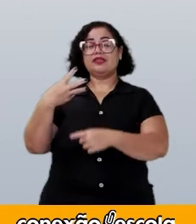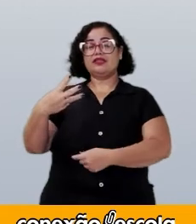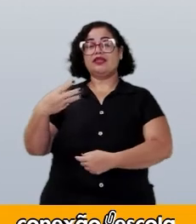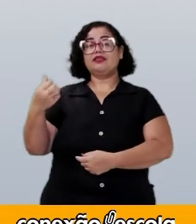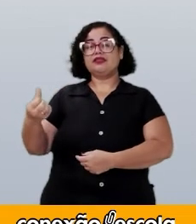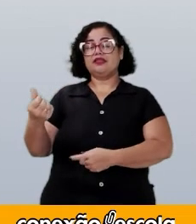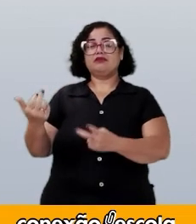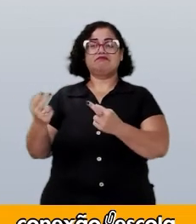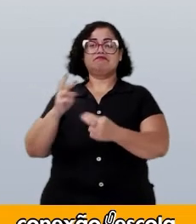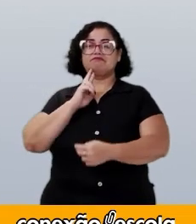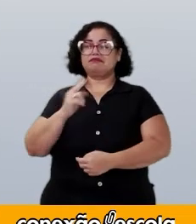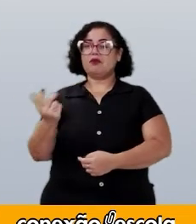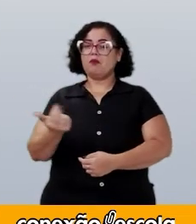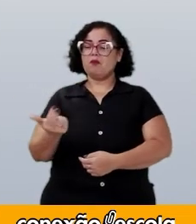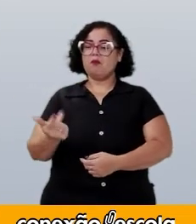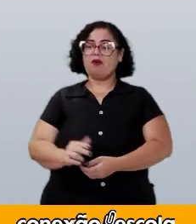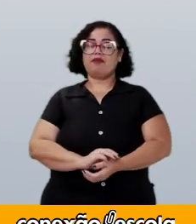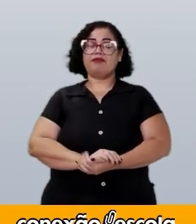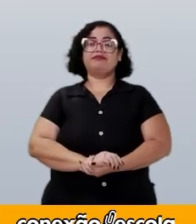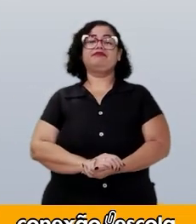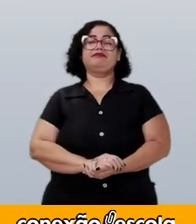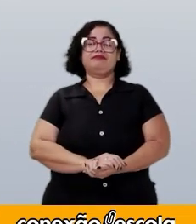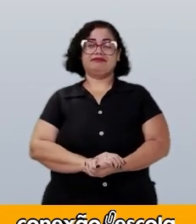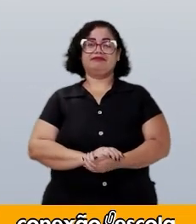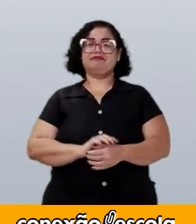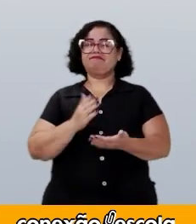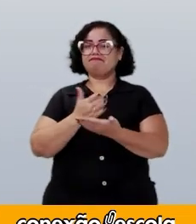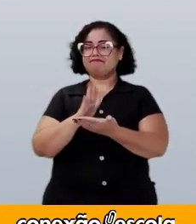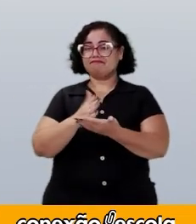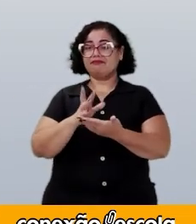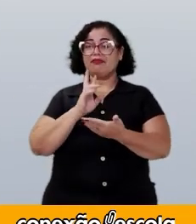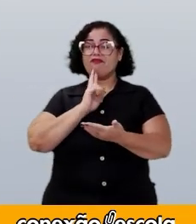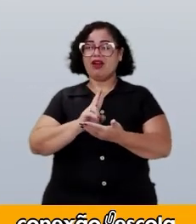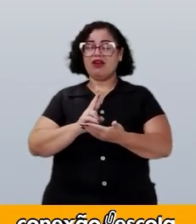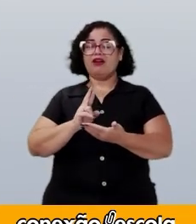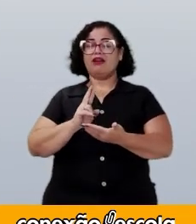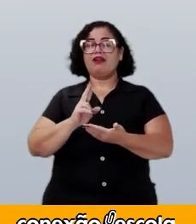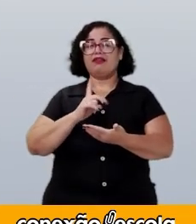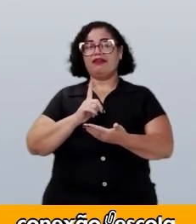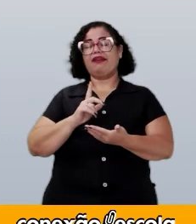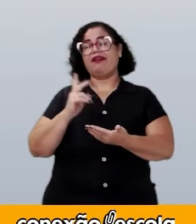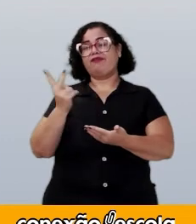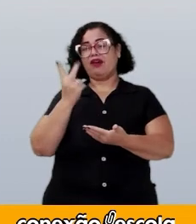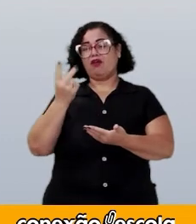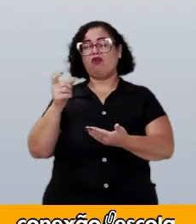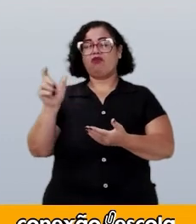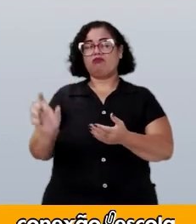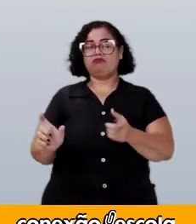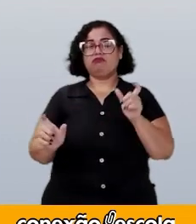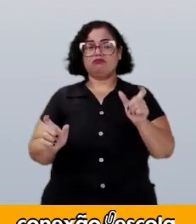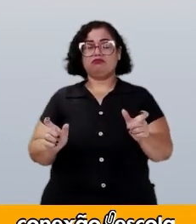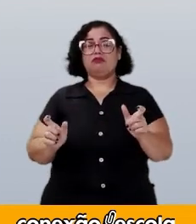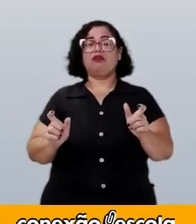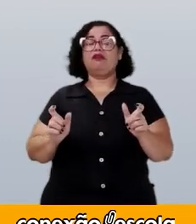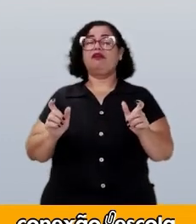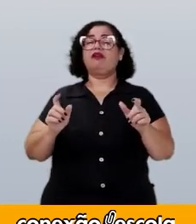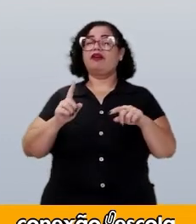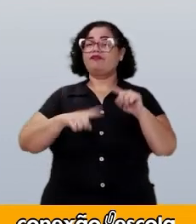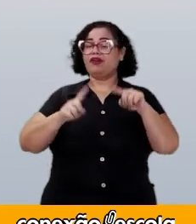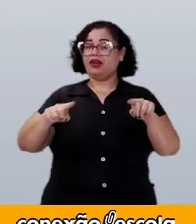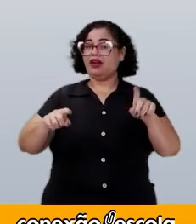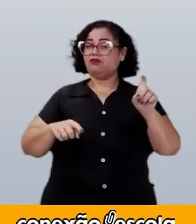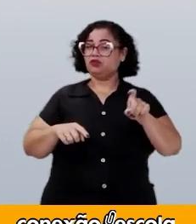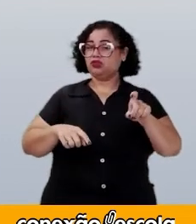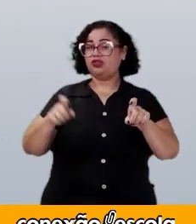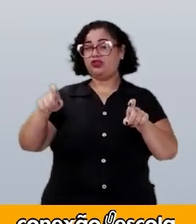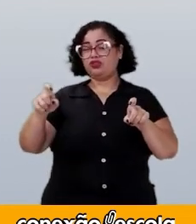mesmo resultado. Independente dos valores admitidos à variável x, os valores obtidos nas duas